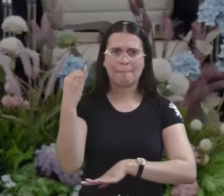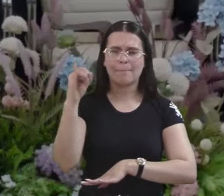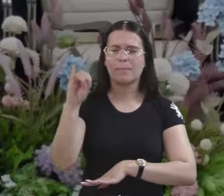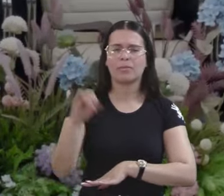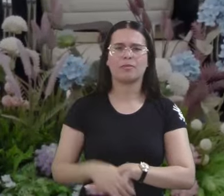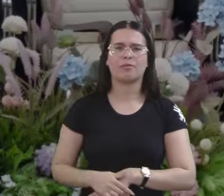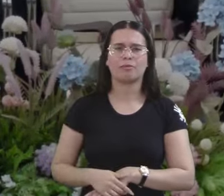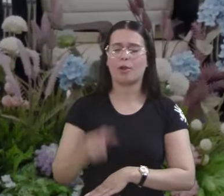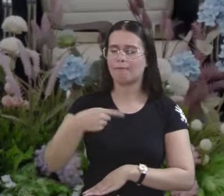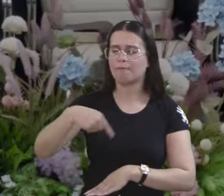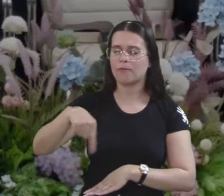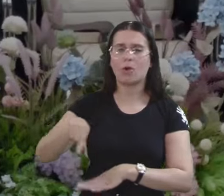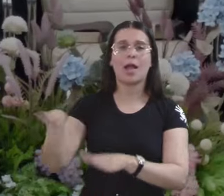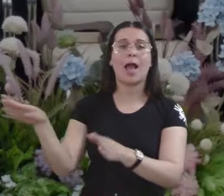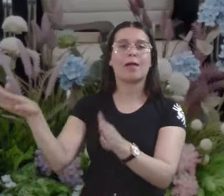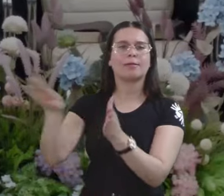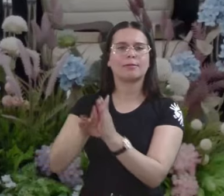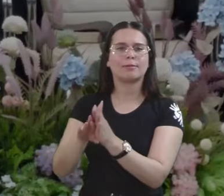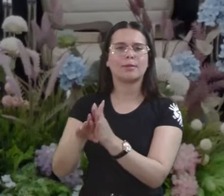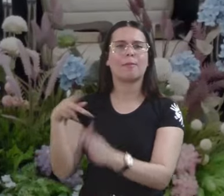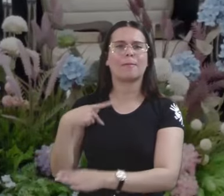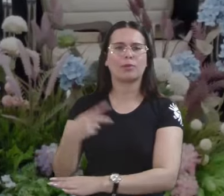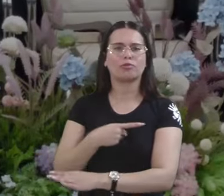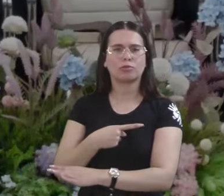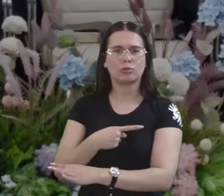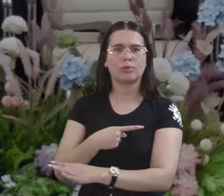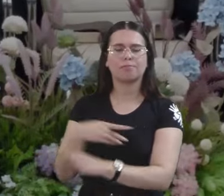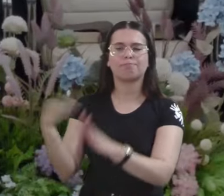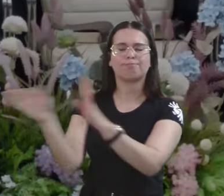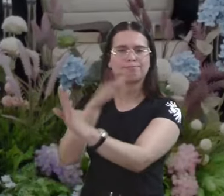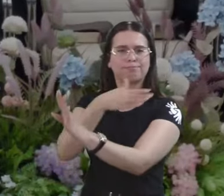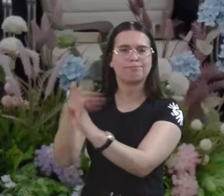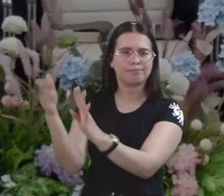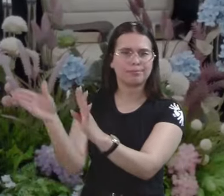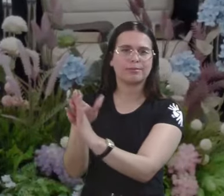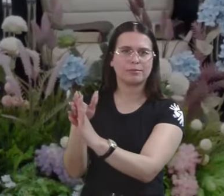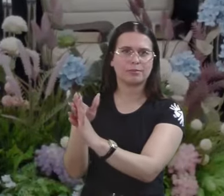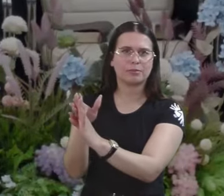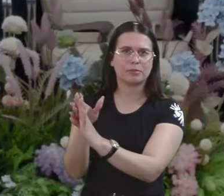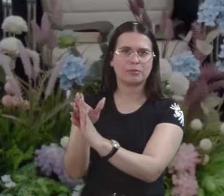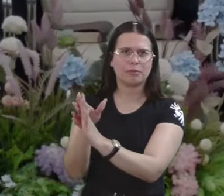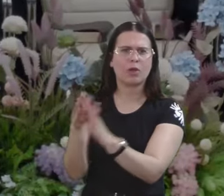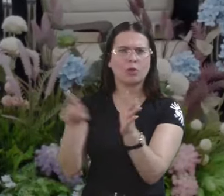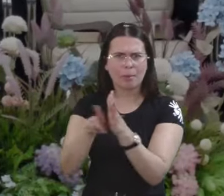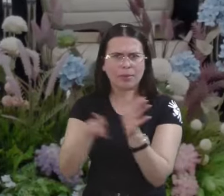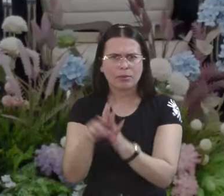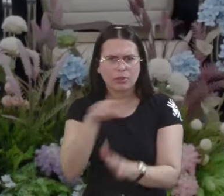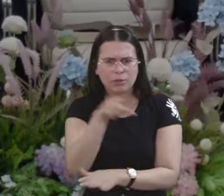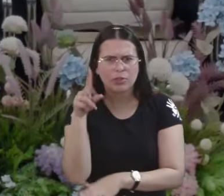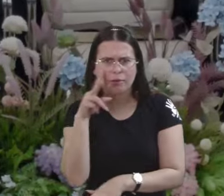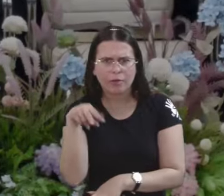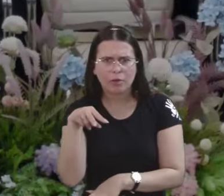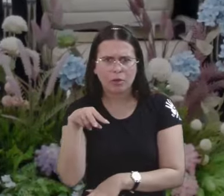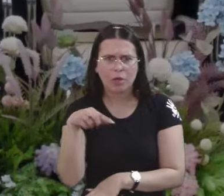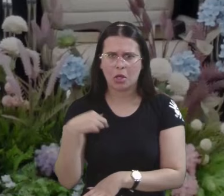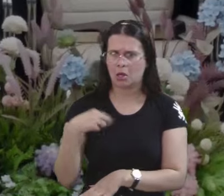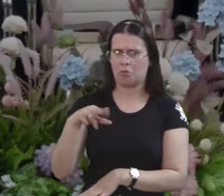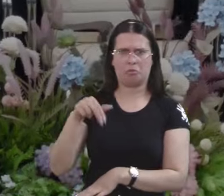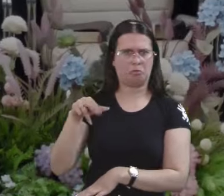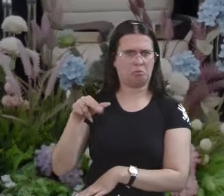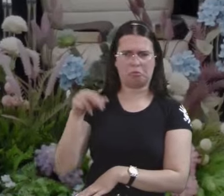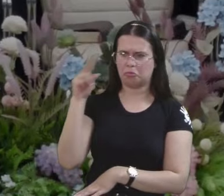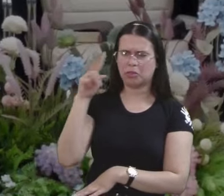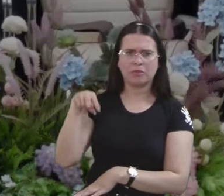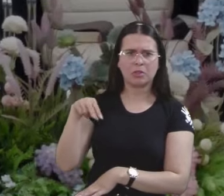pregador no púlpito. Você já viu isso ou não? Você já viu ou não? Estou perguntando. Eu nunca vi.